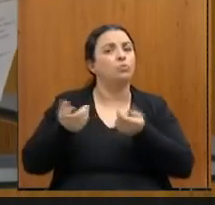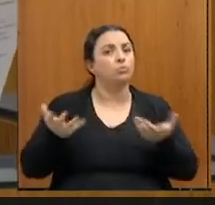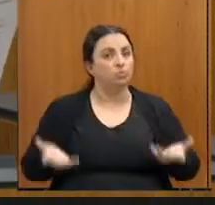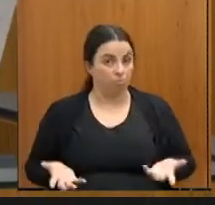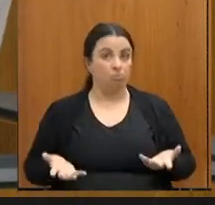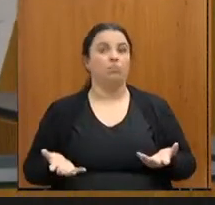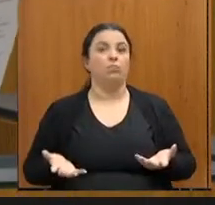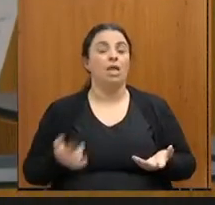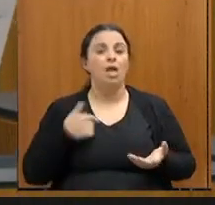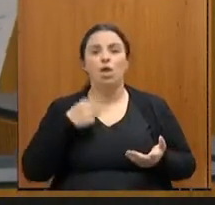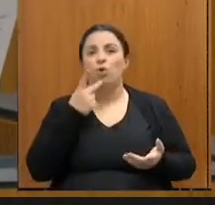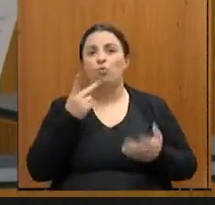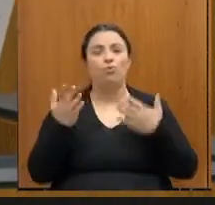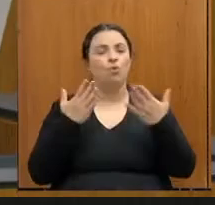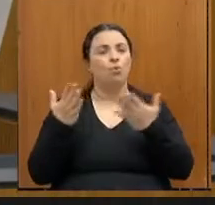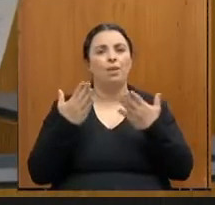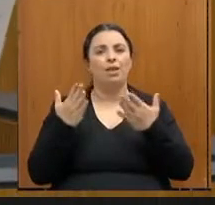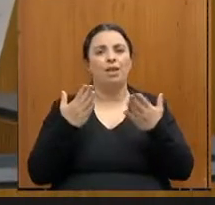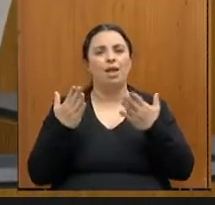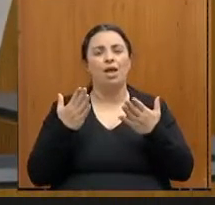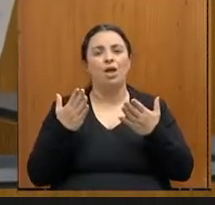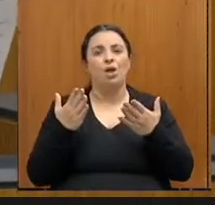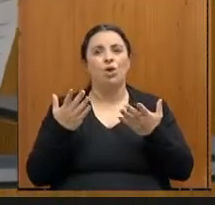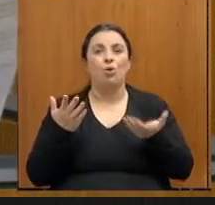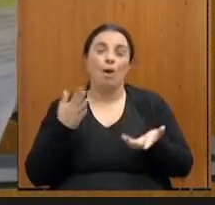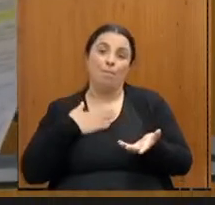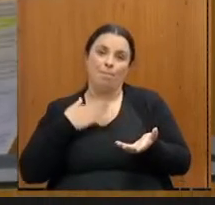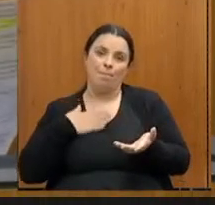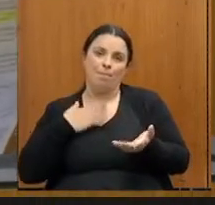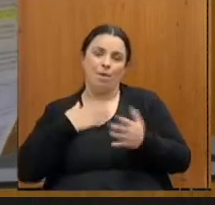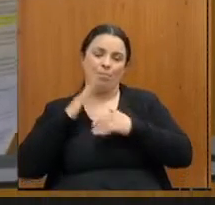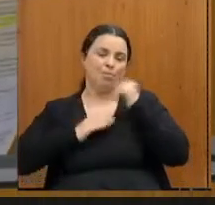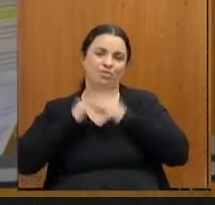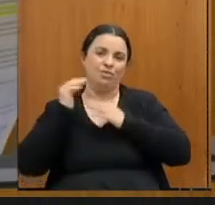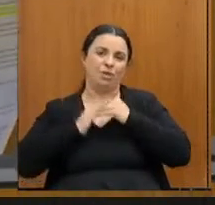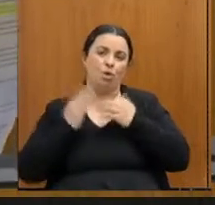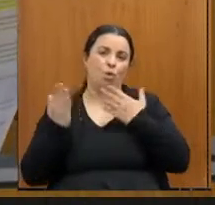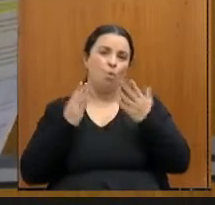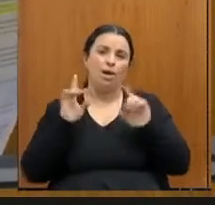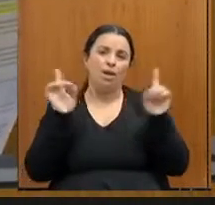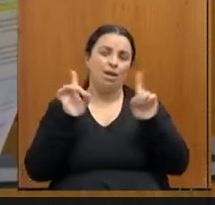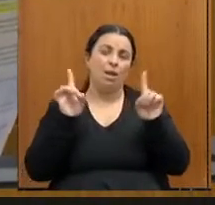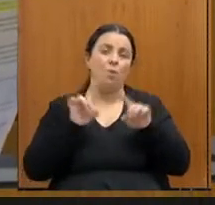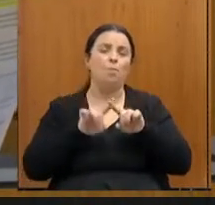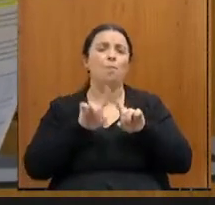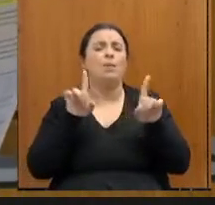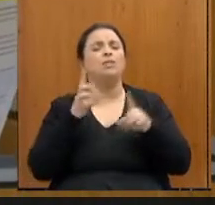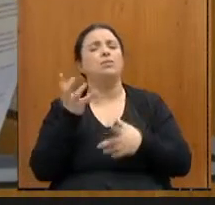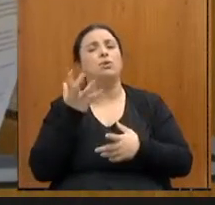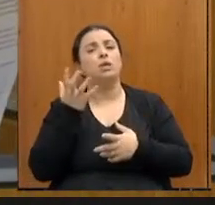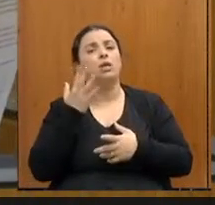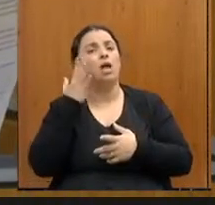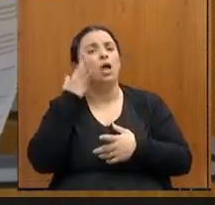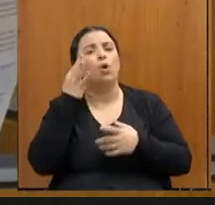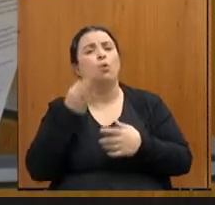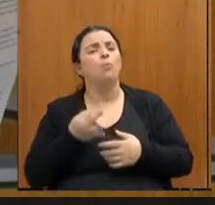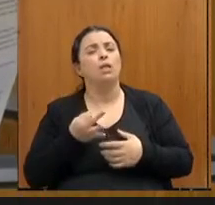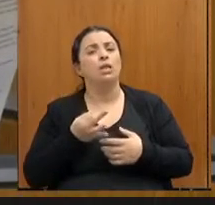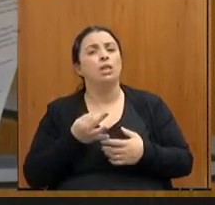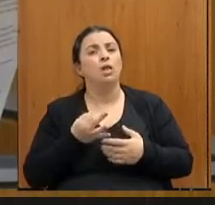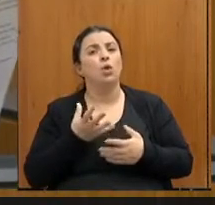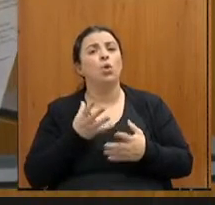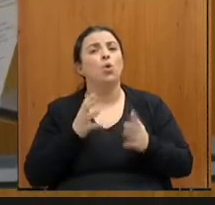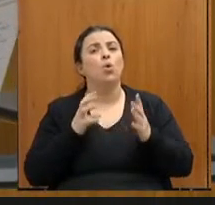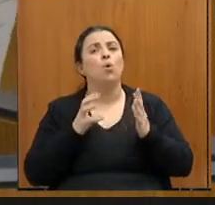o salário com a categoria que a minha profissão é mas eu queria entender como é que essa lógica do